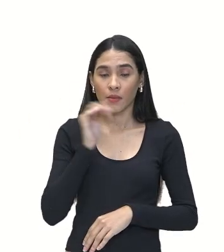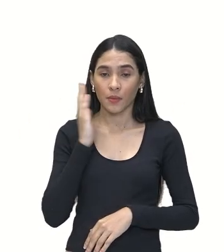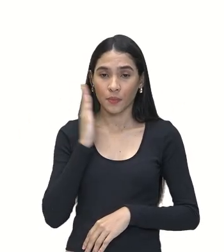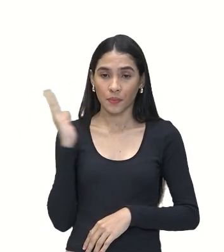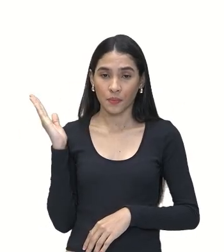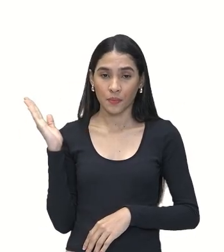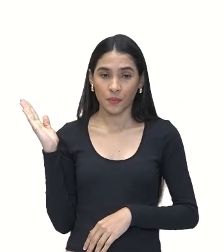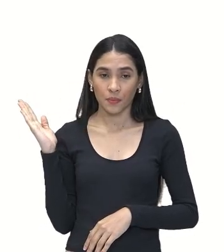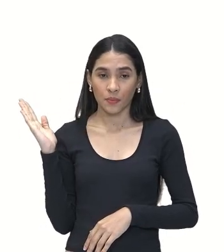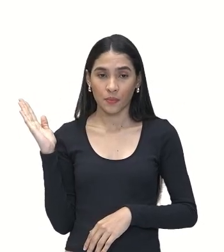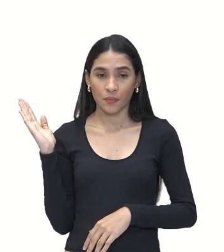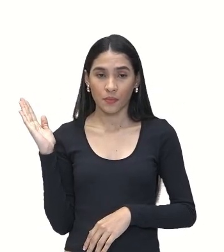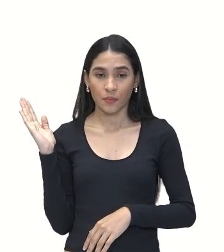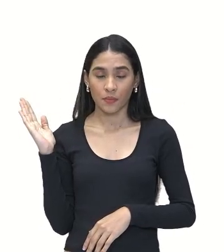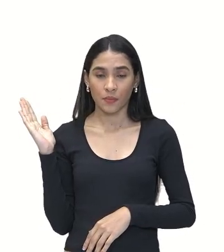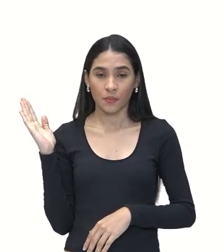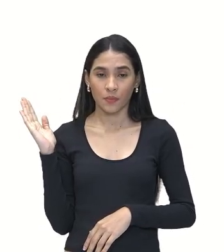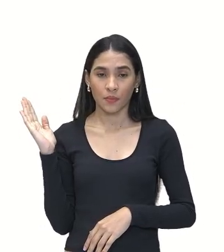o cheque.